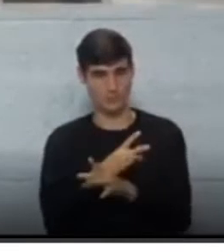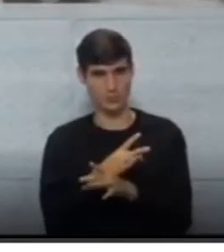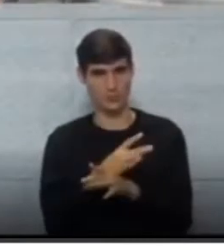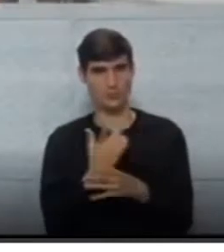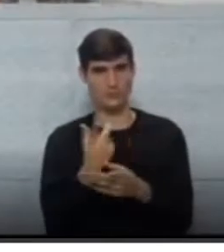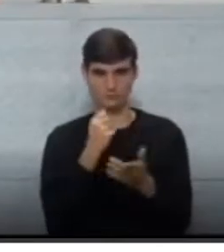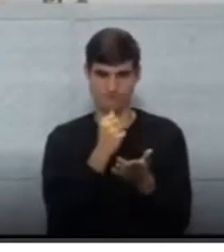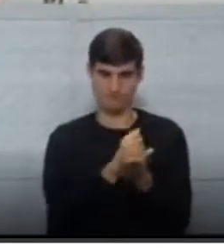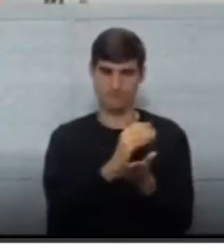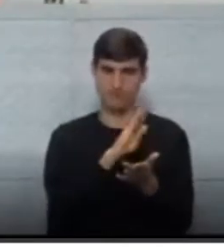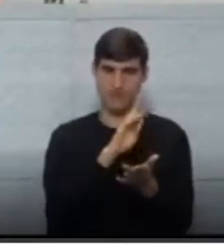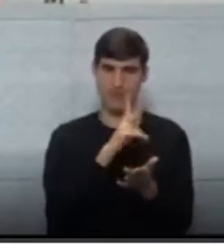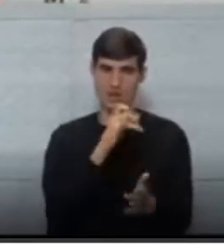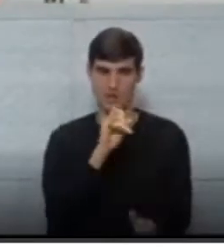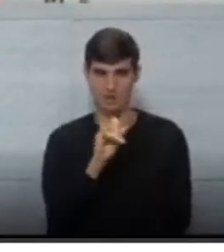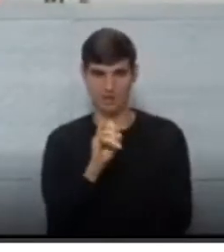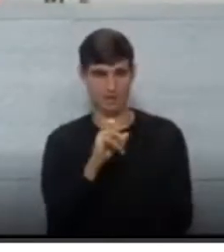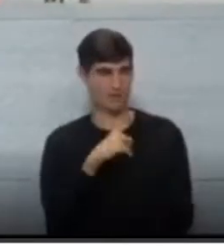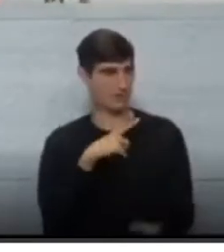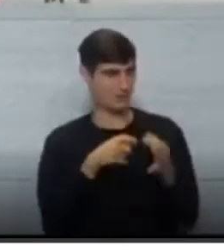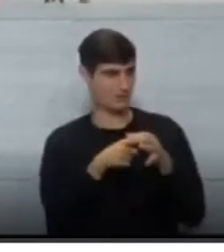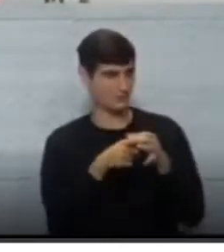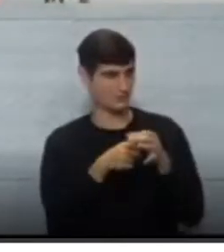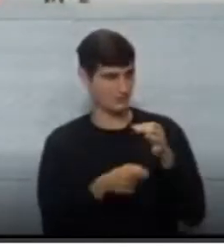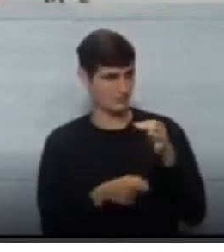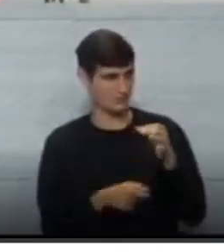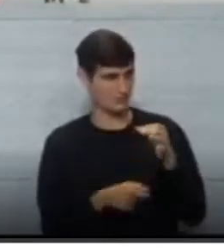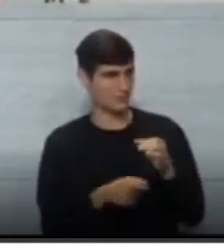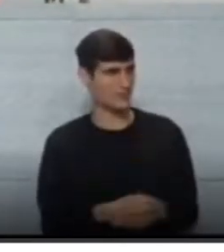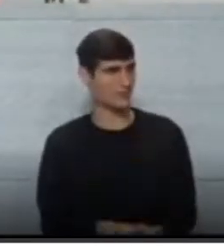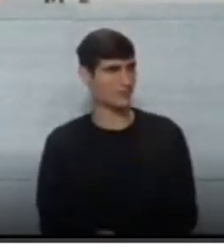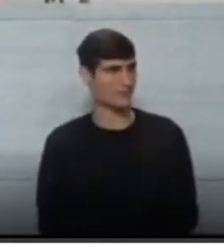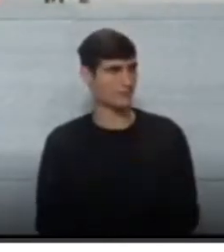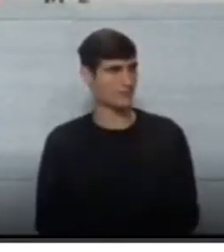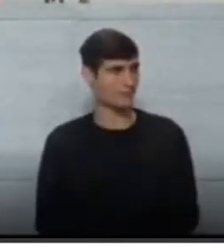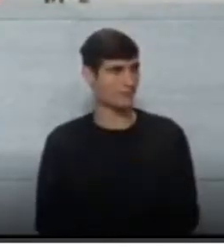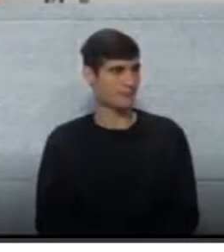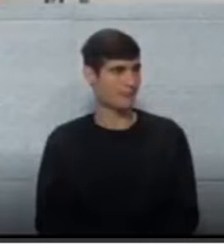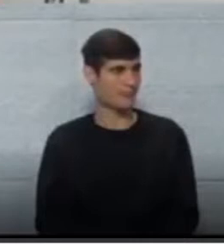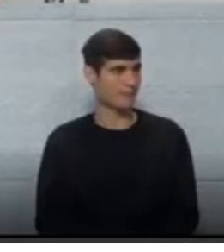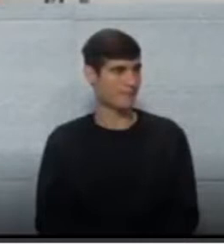do BHI, fazendo a marcação do tubo do BHI,